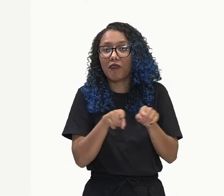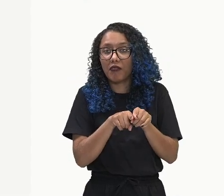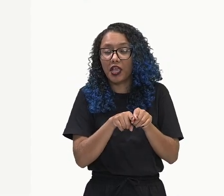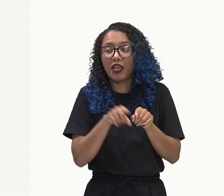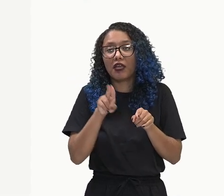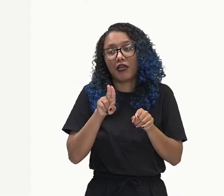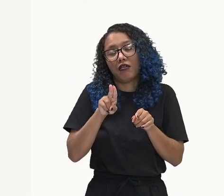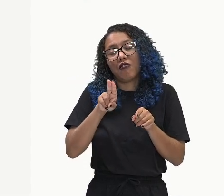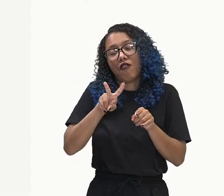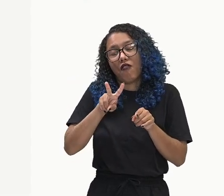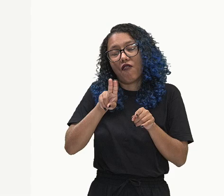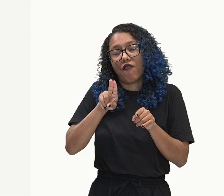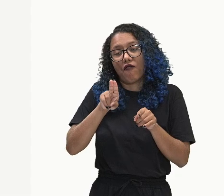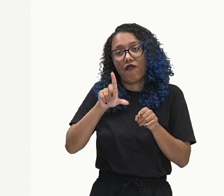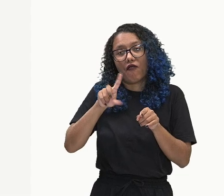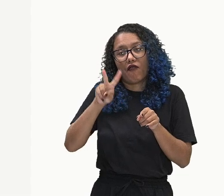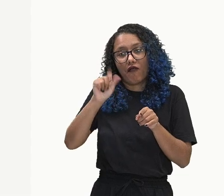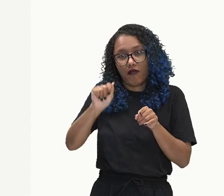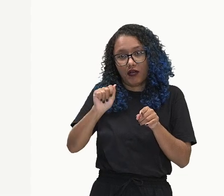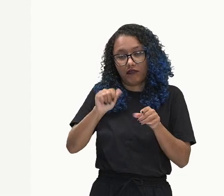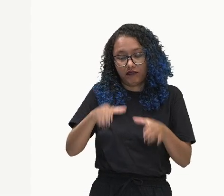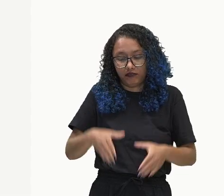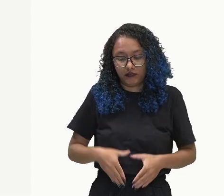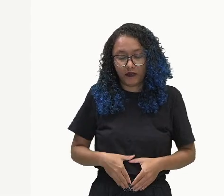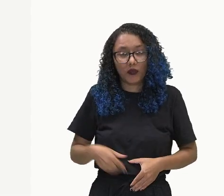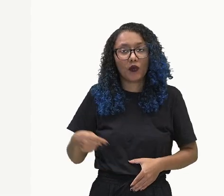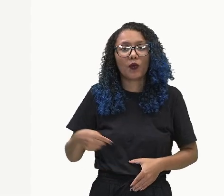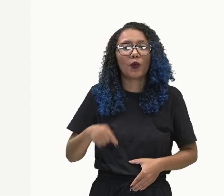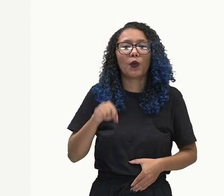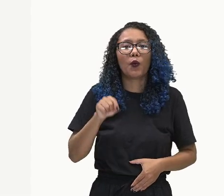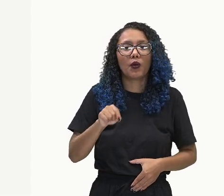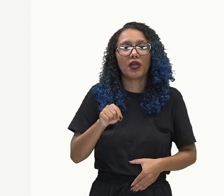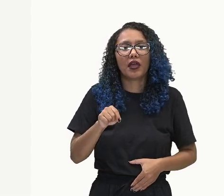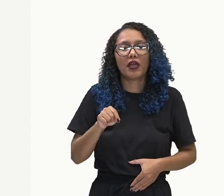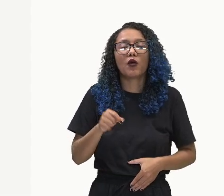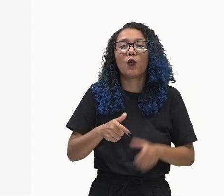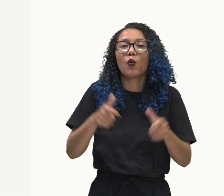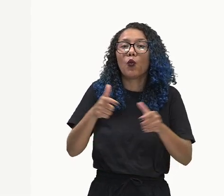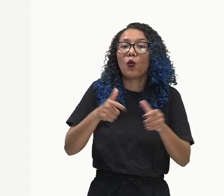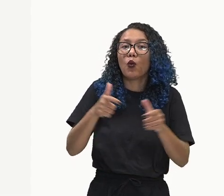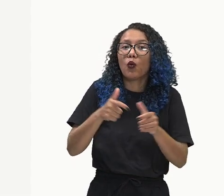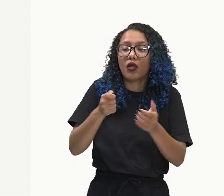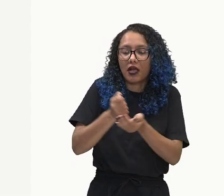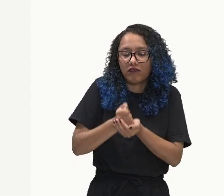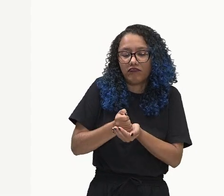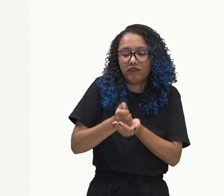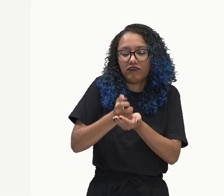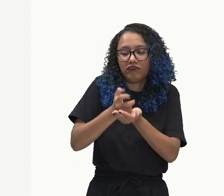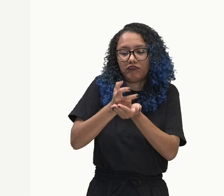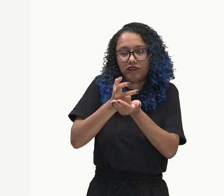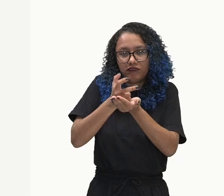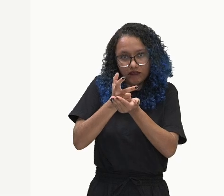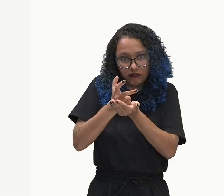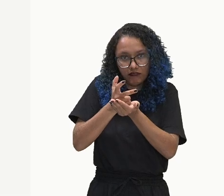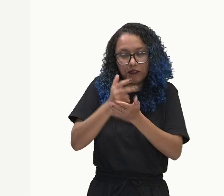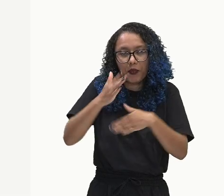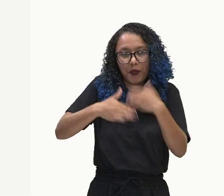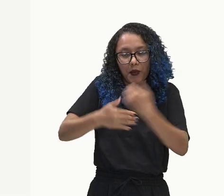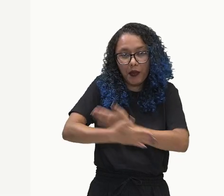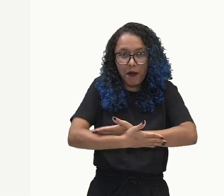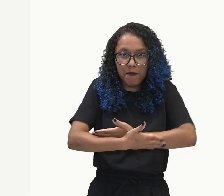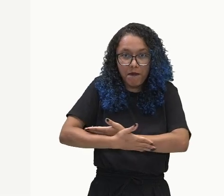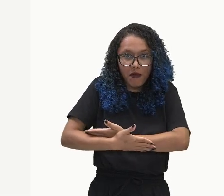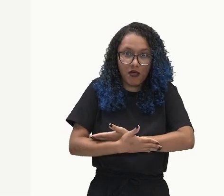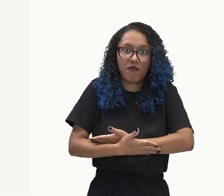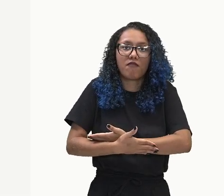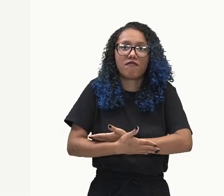órgão muscular onde o embrião se desenvolve durante a gravidez. E a vagina vai ser o canal que liga o